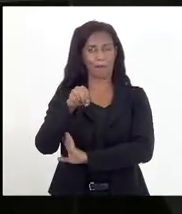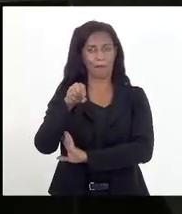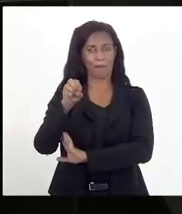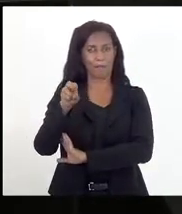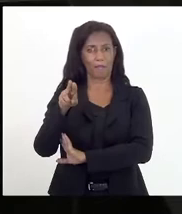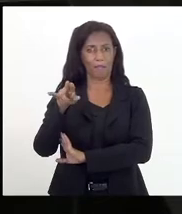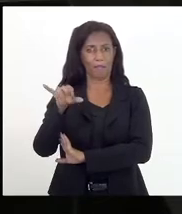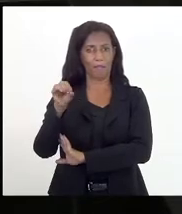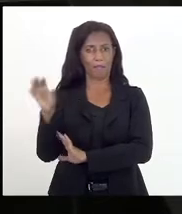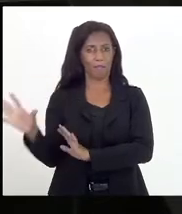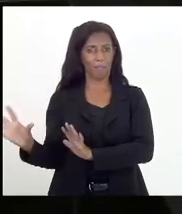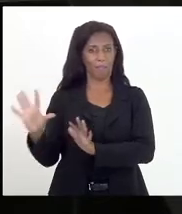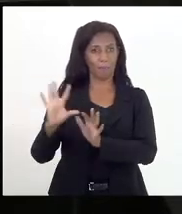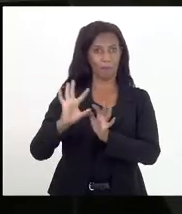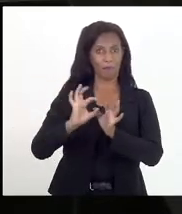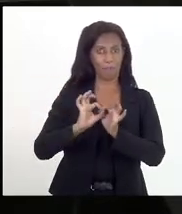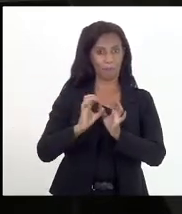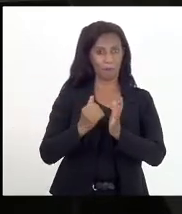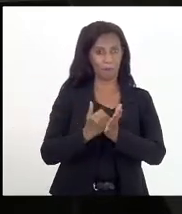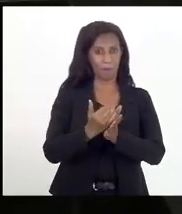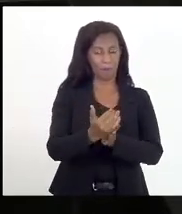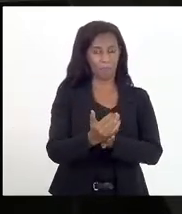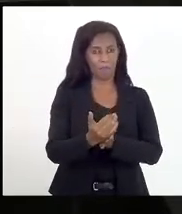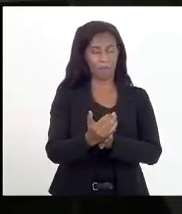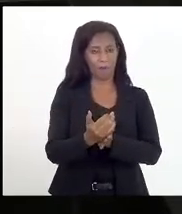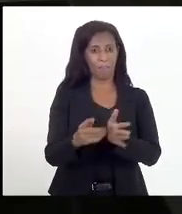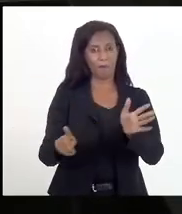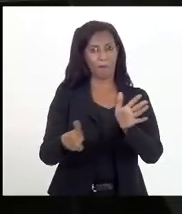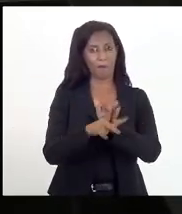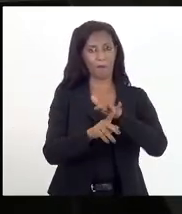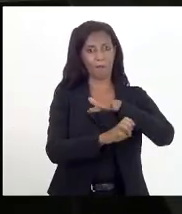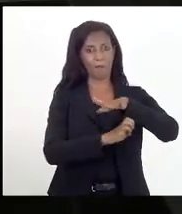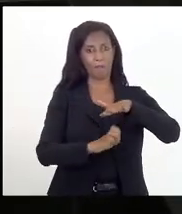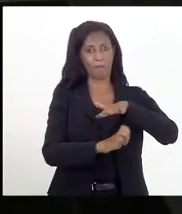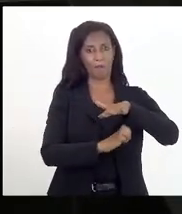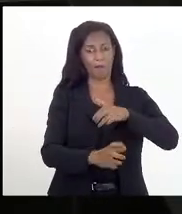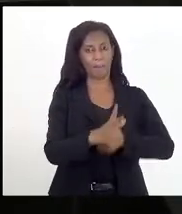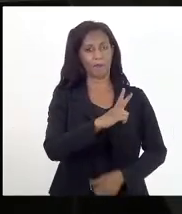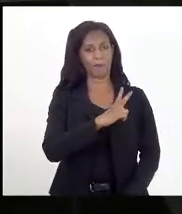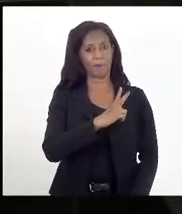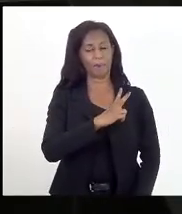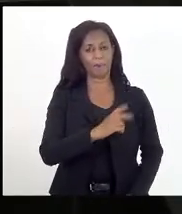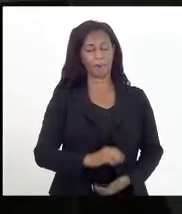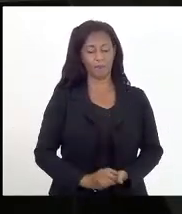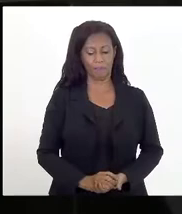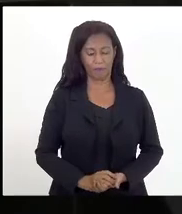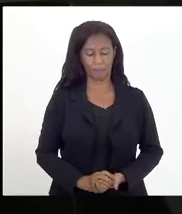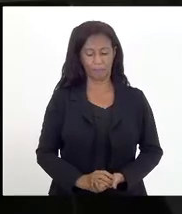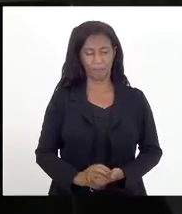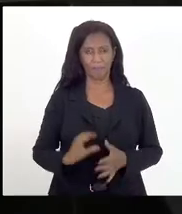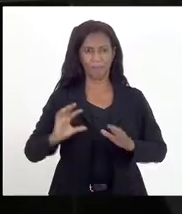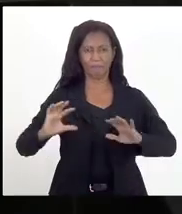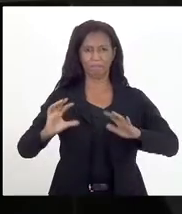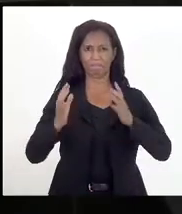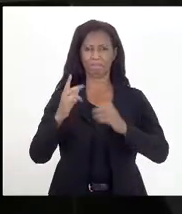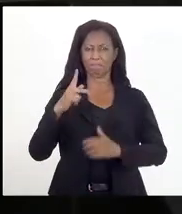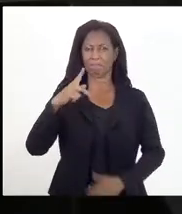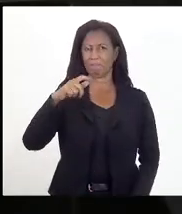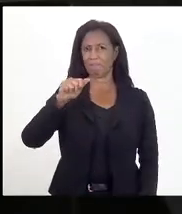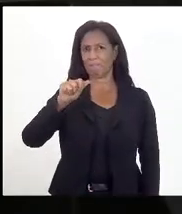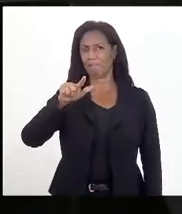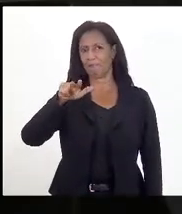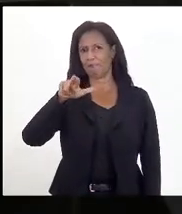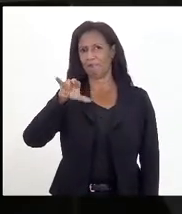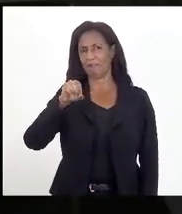serem alienados a iniciativa privada o palácio Capanema os